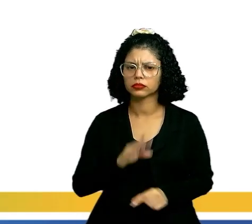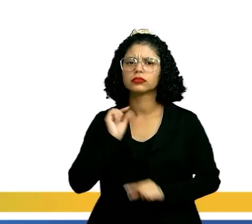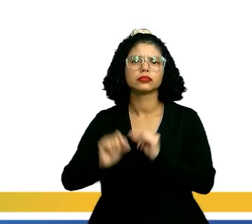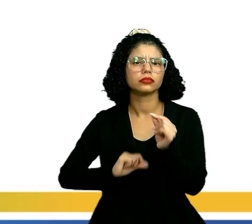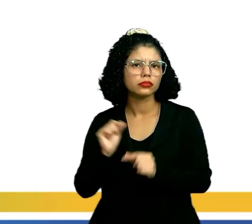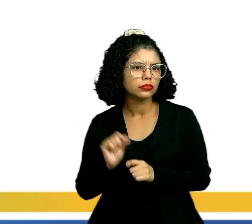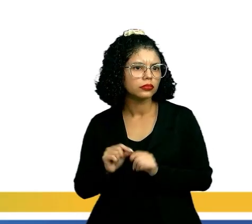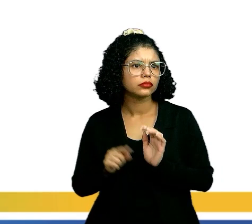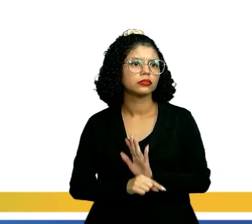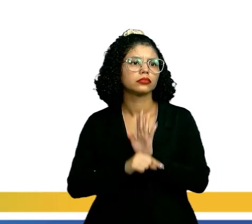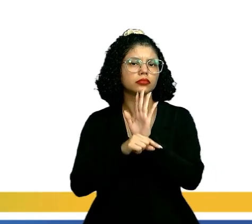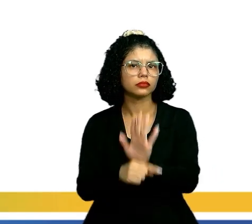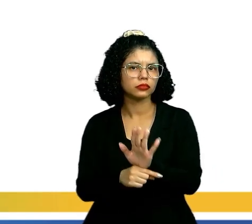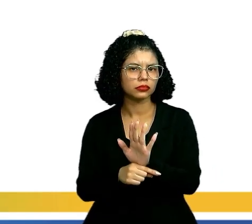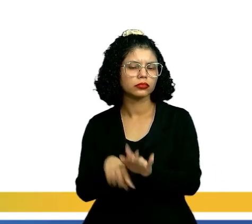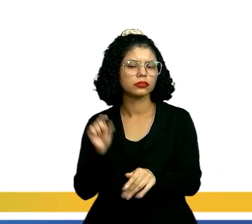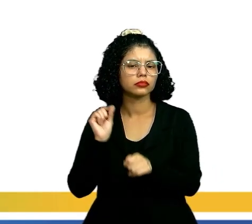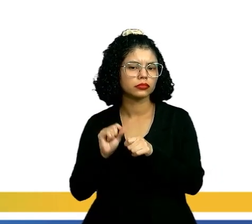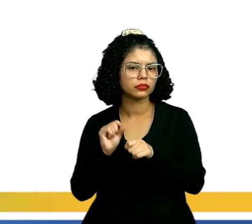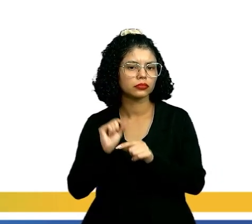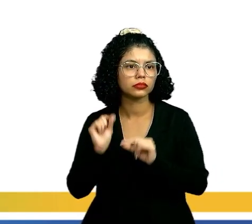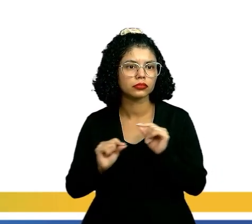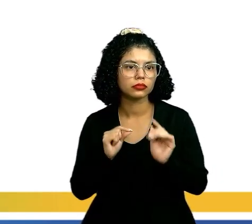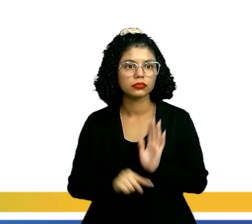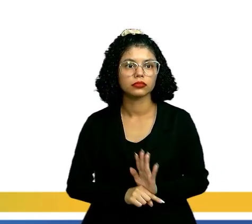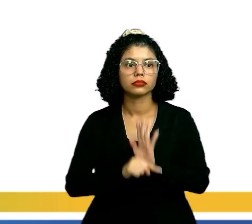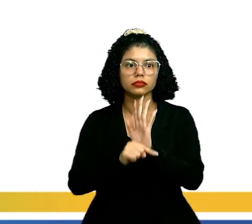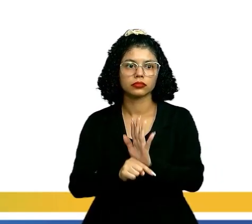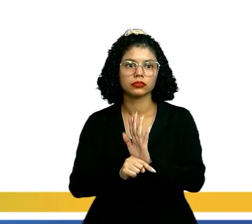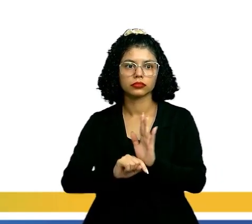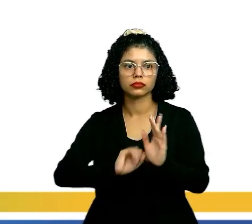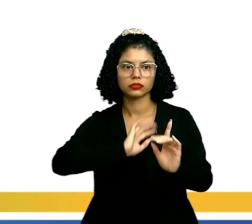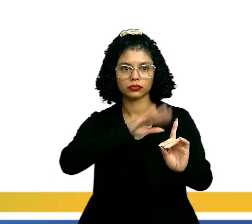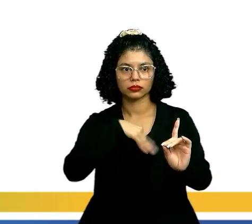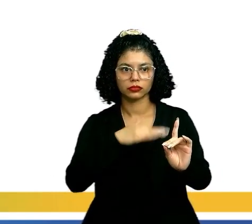que esse artista brasileiro faz? Demonstrou